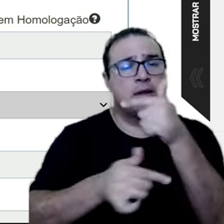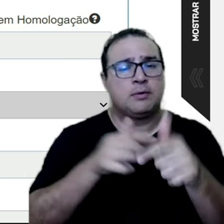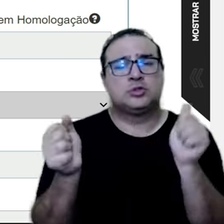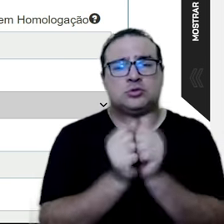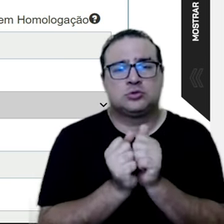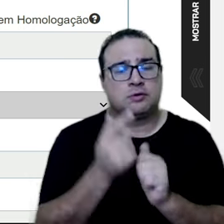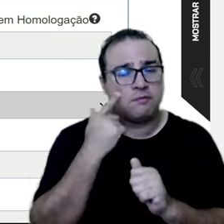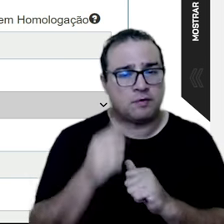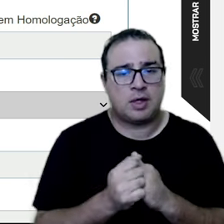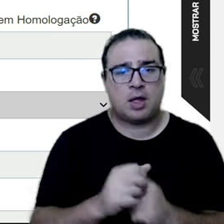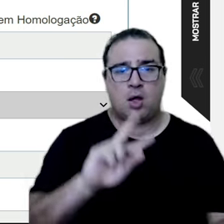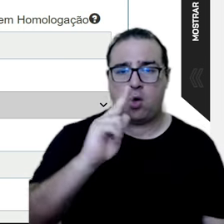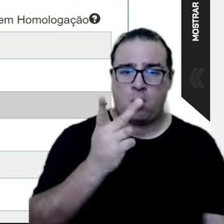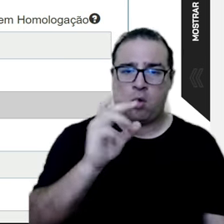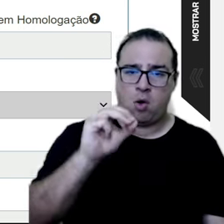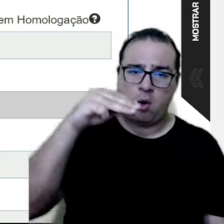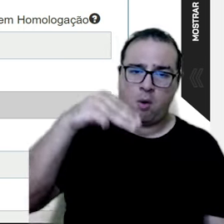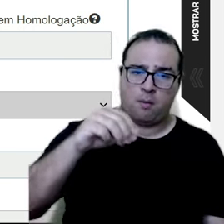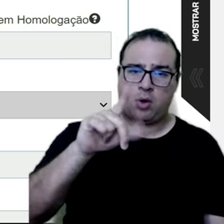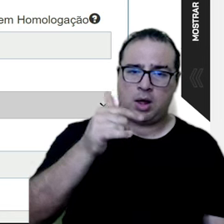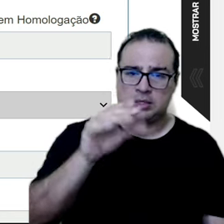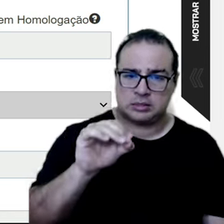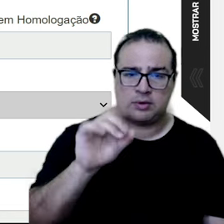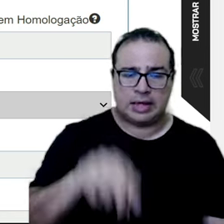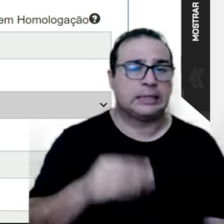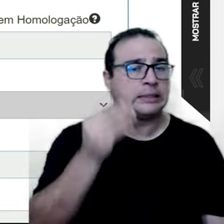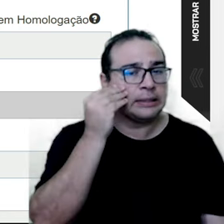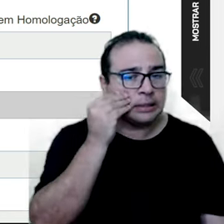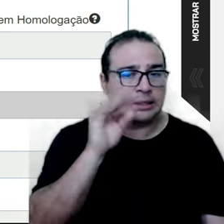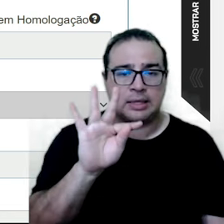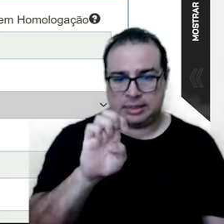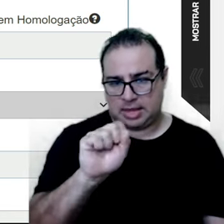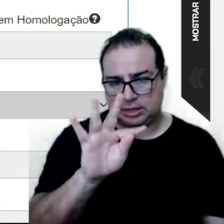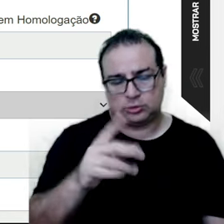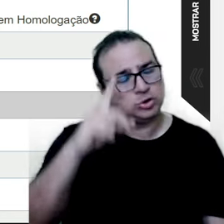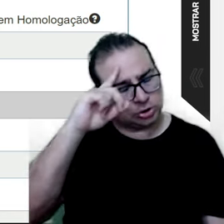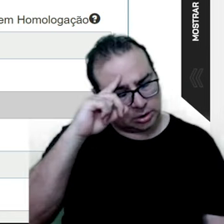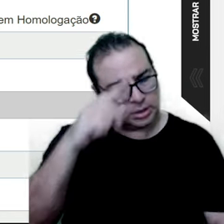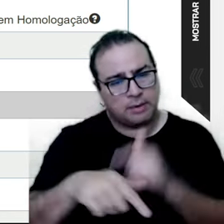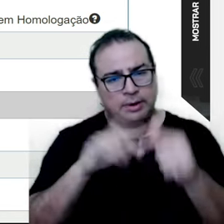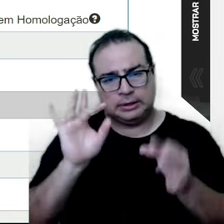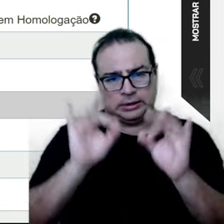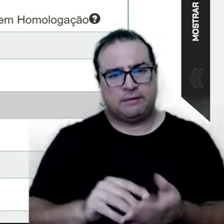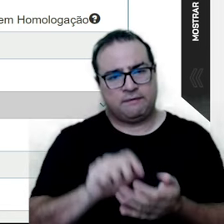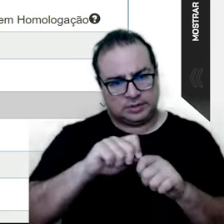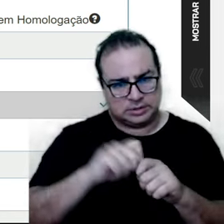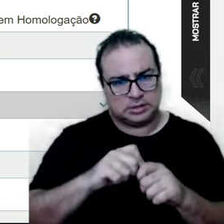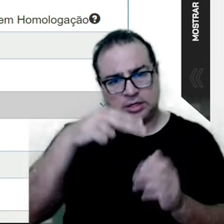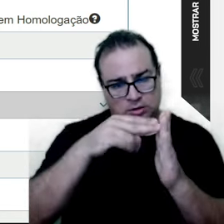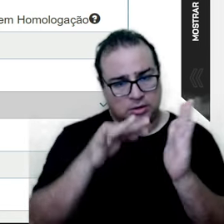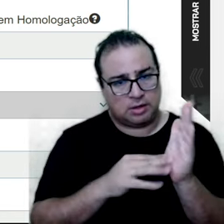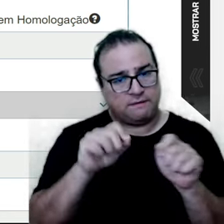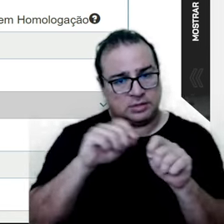trabalhando aqui com a versão de homologação homologação é teste né quem tá no dia a dia e vai trabalhar Vai emitir a nota fiscal